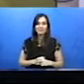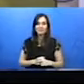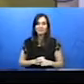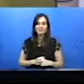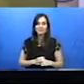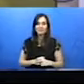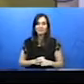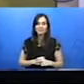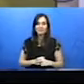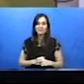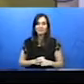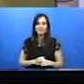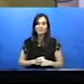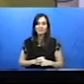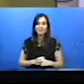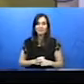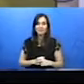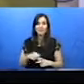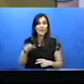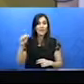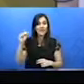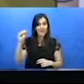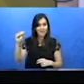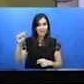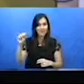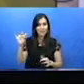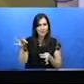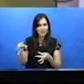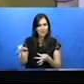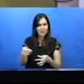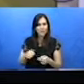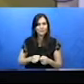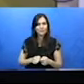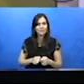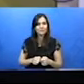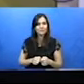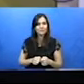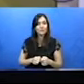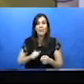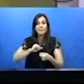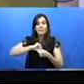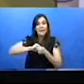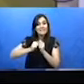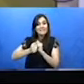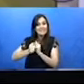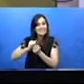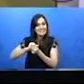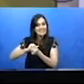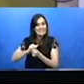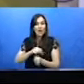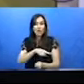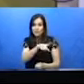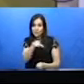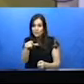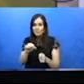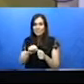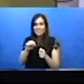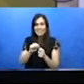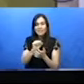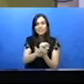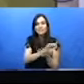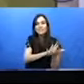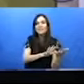é forte da vogal, colocamos a letra A, massinha. E vocês vão fazer na